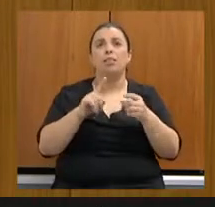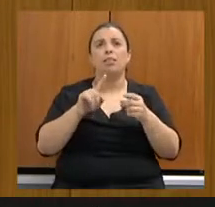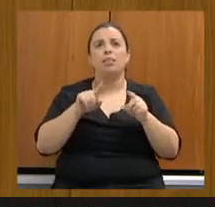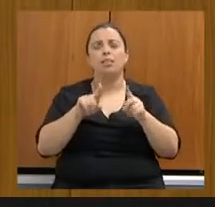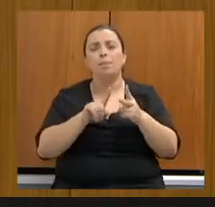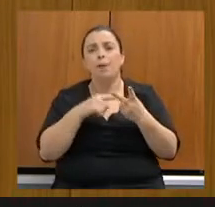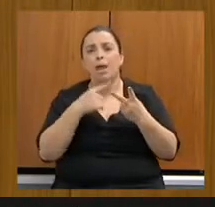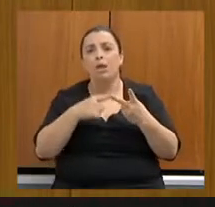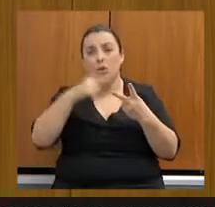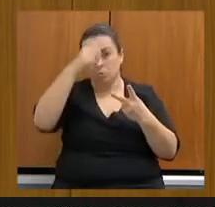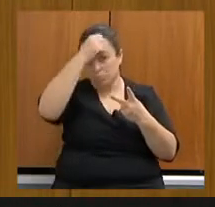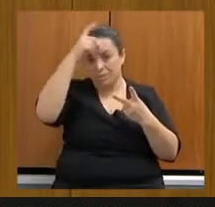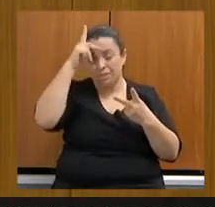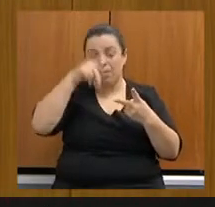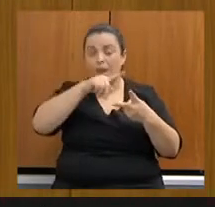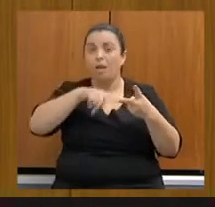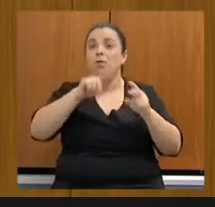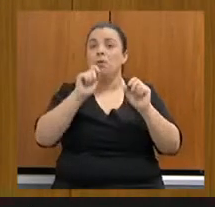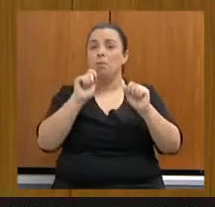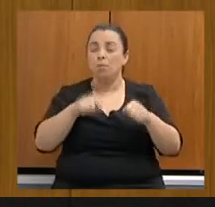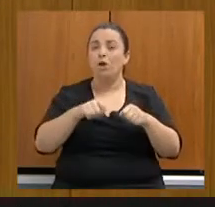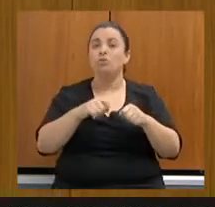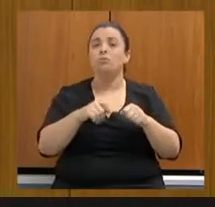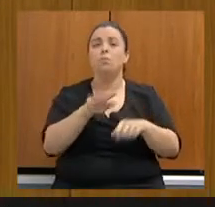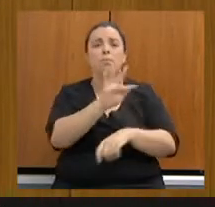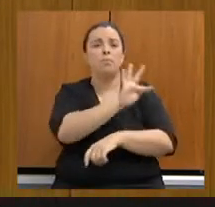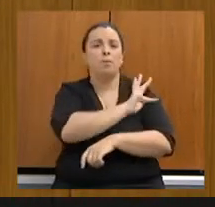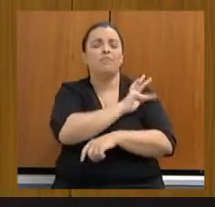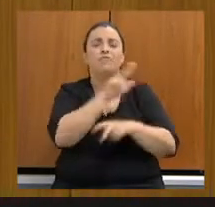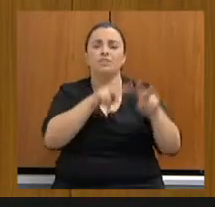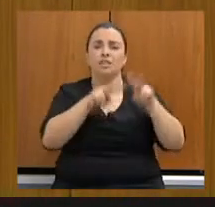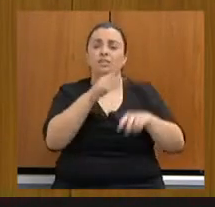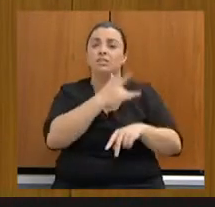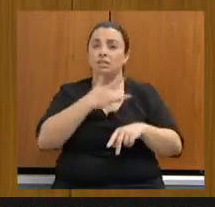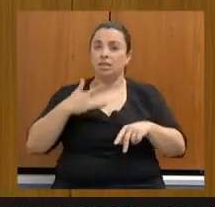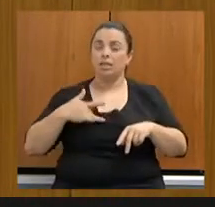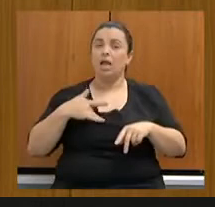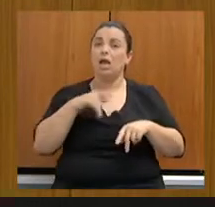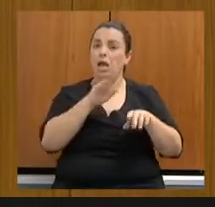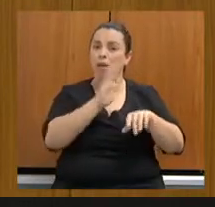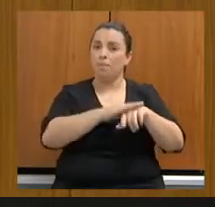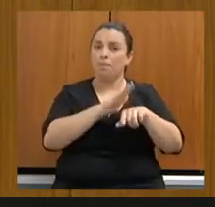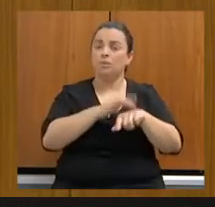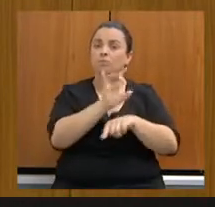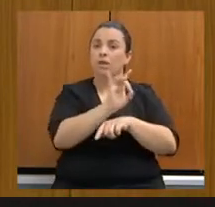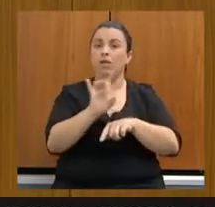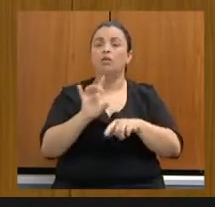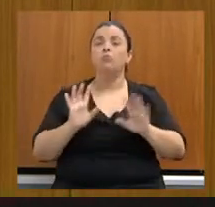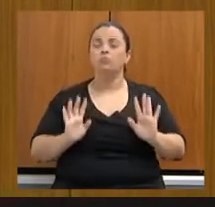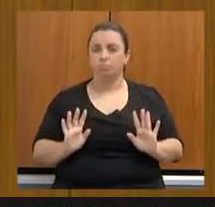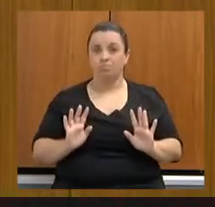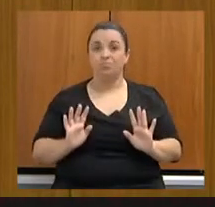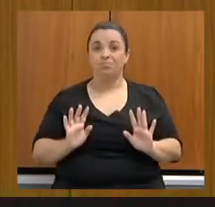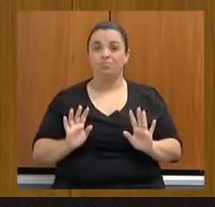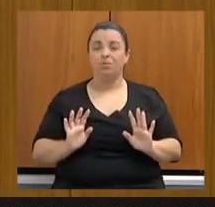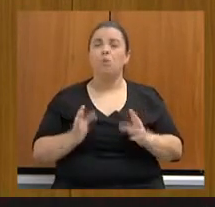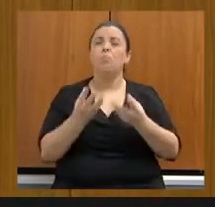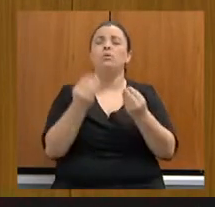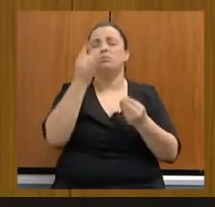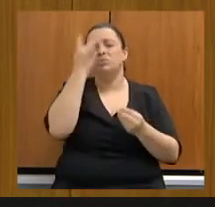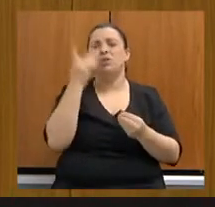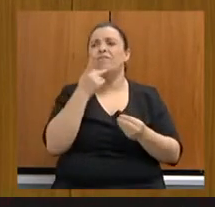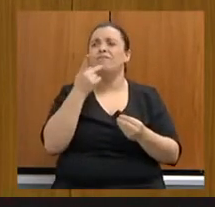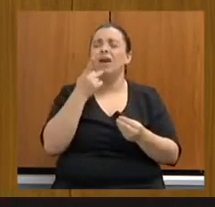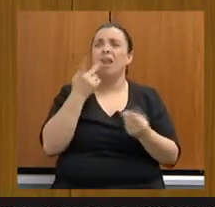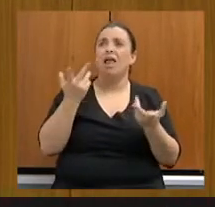sanitária e muita gente fala sobre a questão do queijo e olha um pequeno exemplo